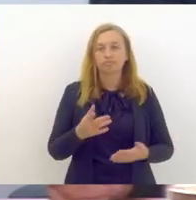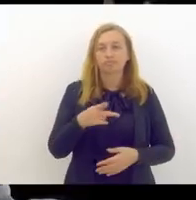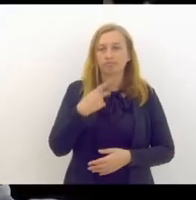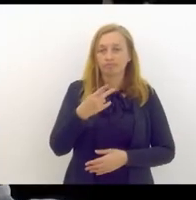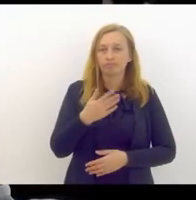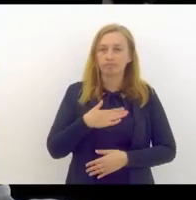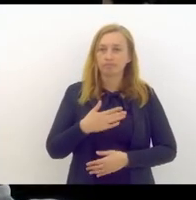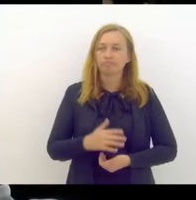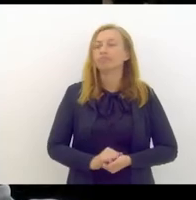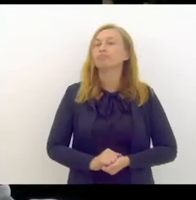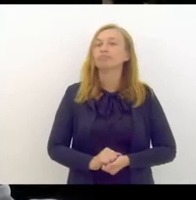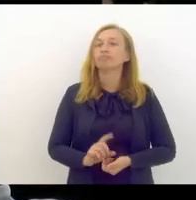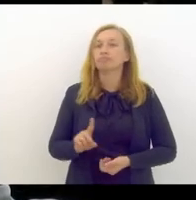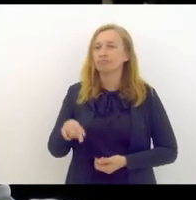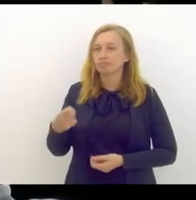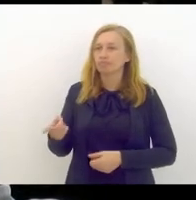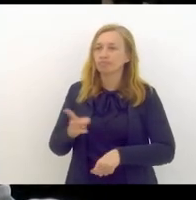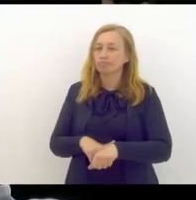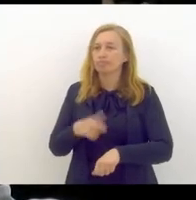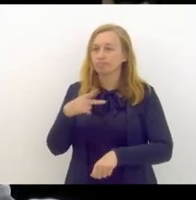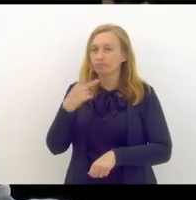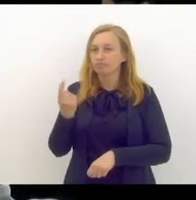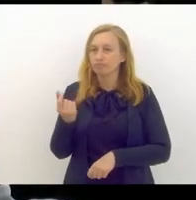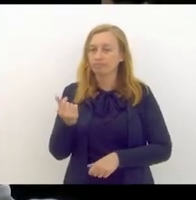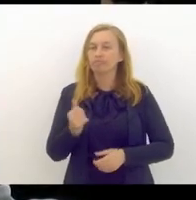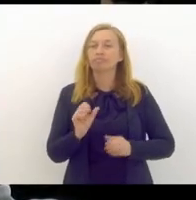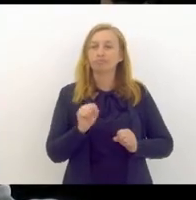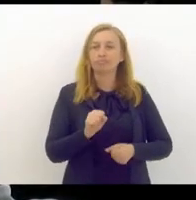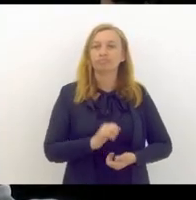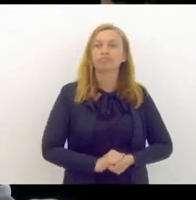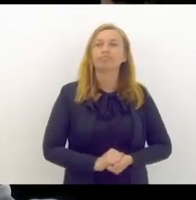Taxa de fundeio, vamos debater em outra audiência. Né, então,